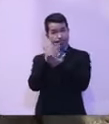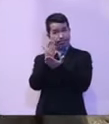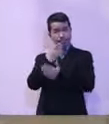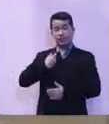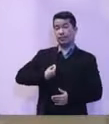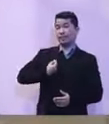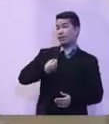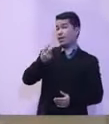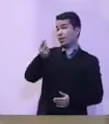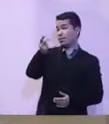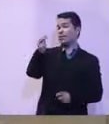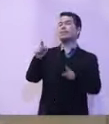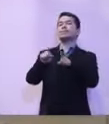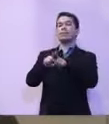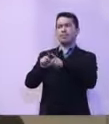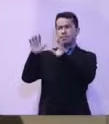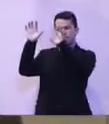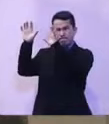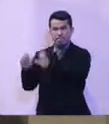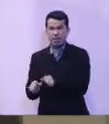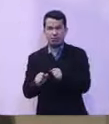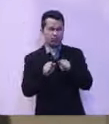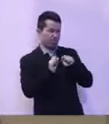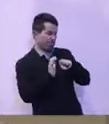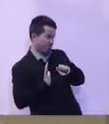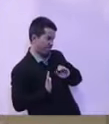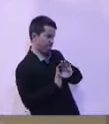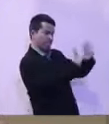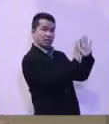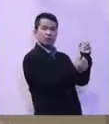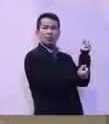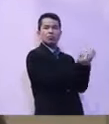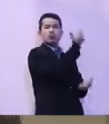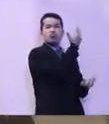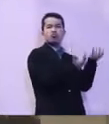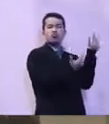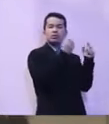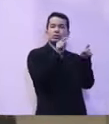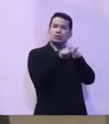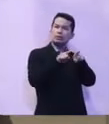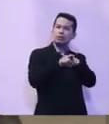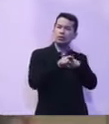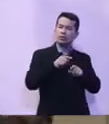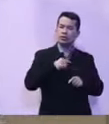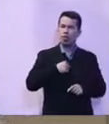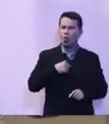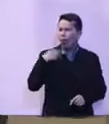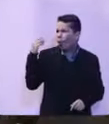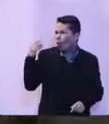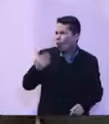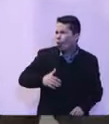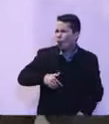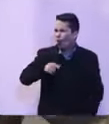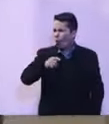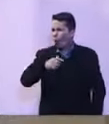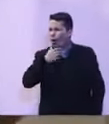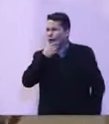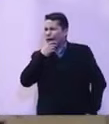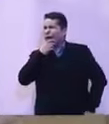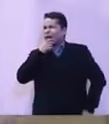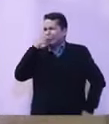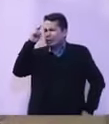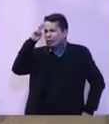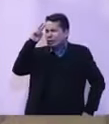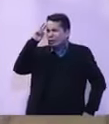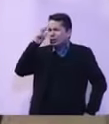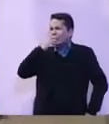de fogo. Aqui essa cena é tremenda. Ele diz assim: Deus é justo. Ele vai abrir os seus livros. Eu não sei como é que